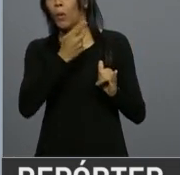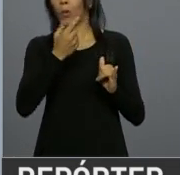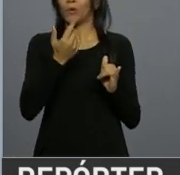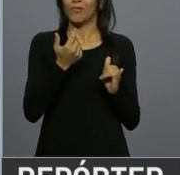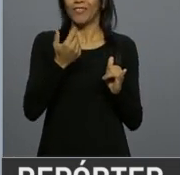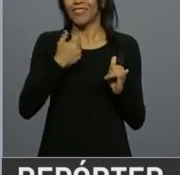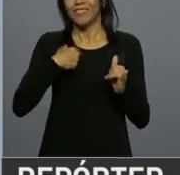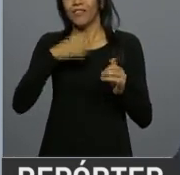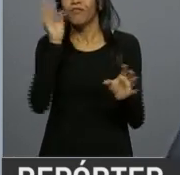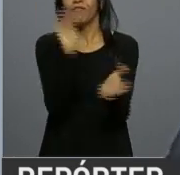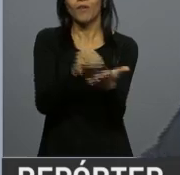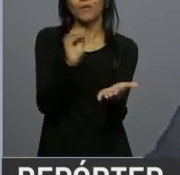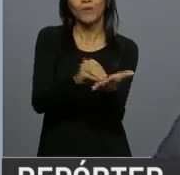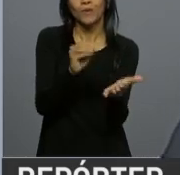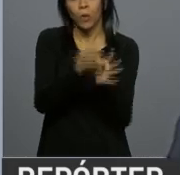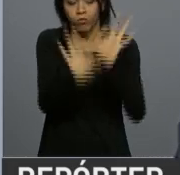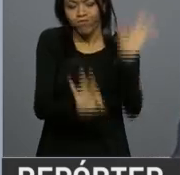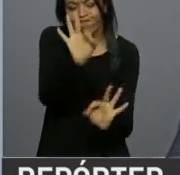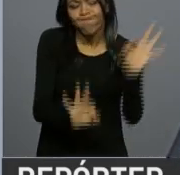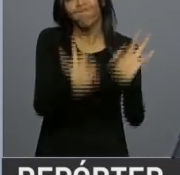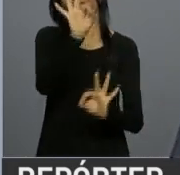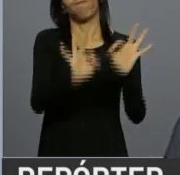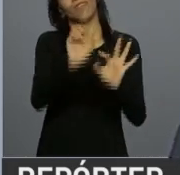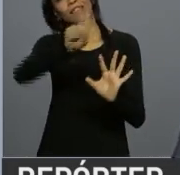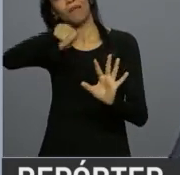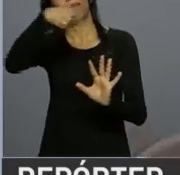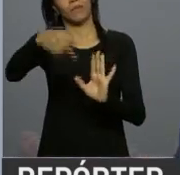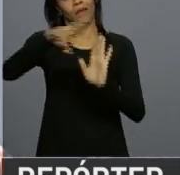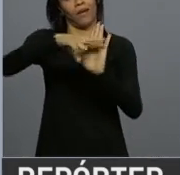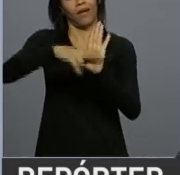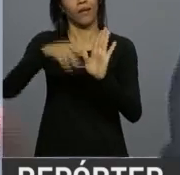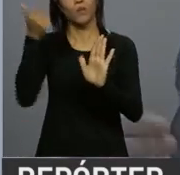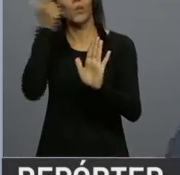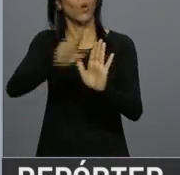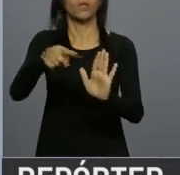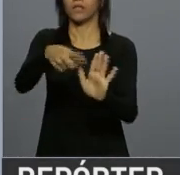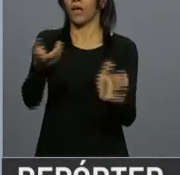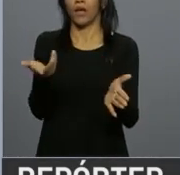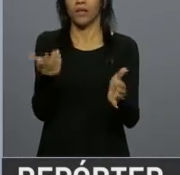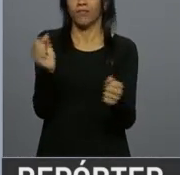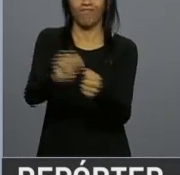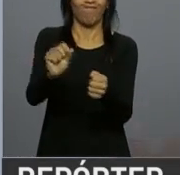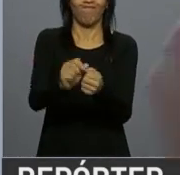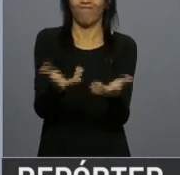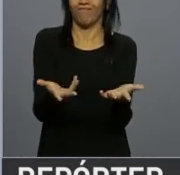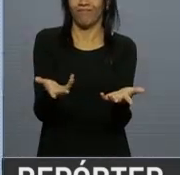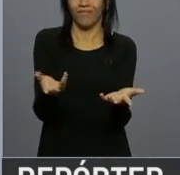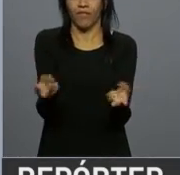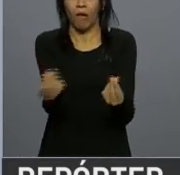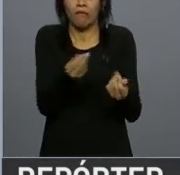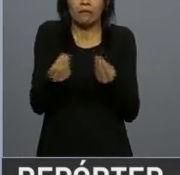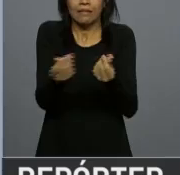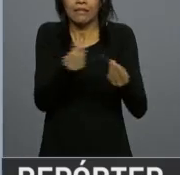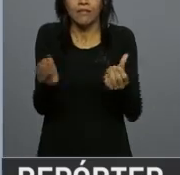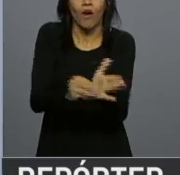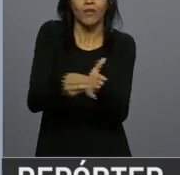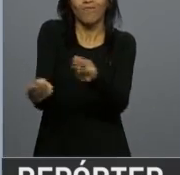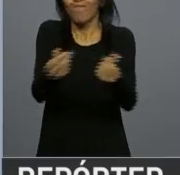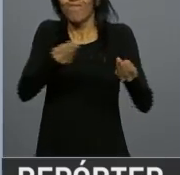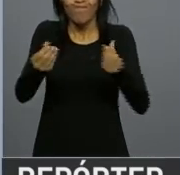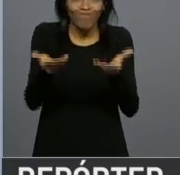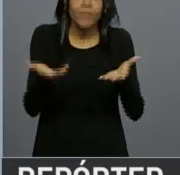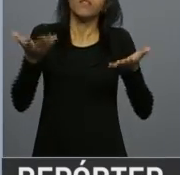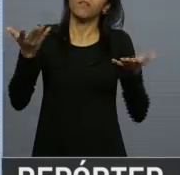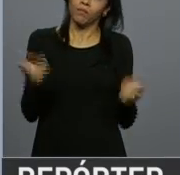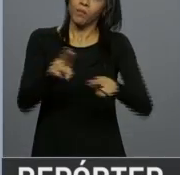num determinado momento, ou medidas que depois não são viáveis ou se revelam insuficientes. Portanto, é